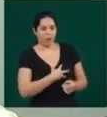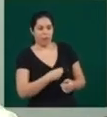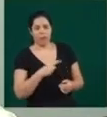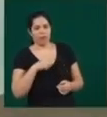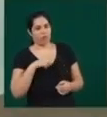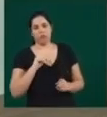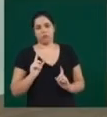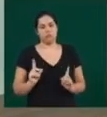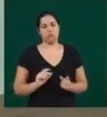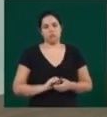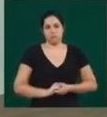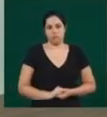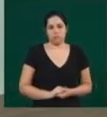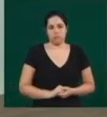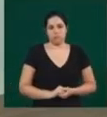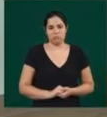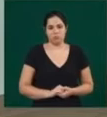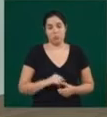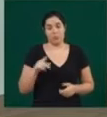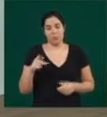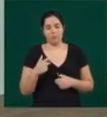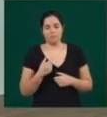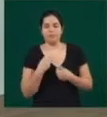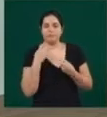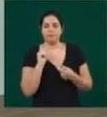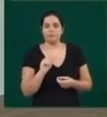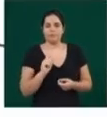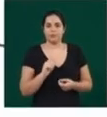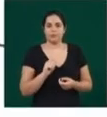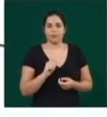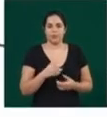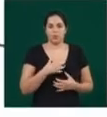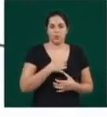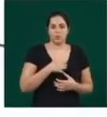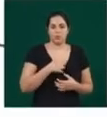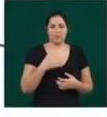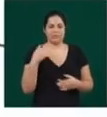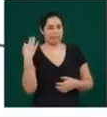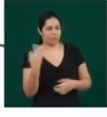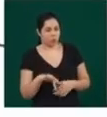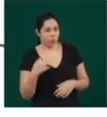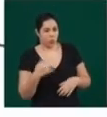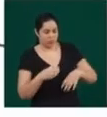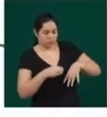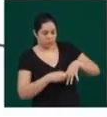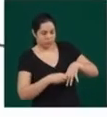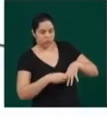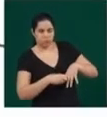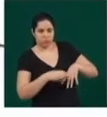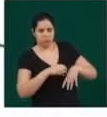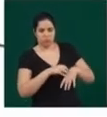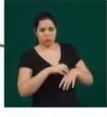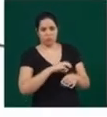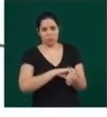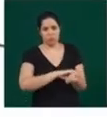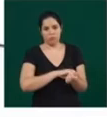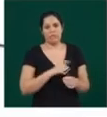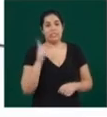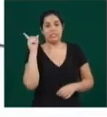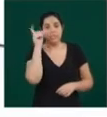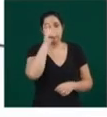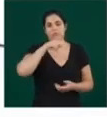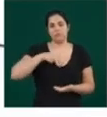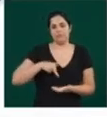ter a doença. Segundo o especialista, os principais sintomas são dor, inchaço nas articulações e dificuldade